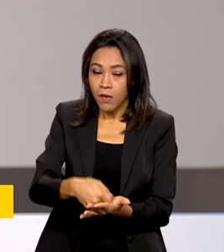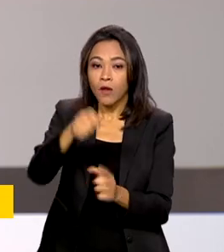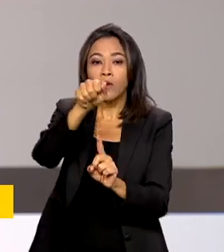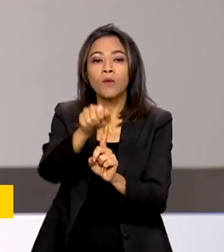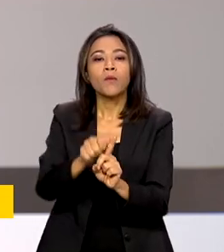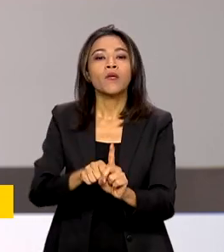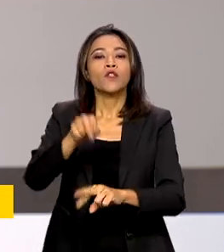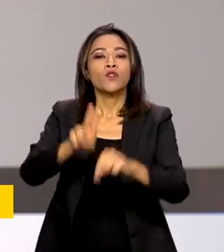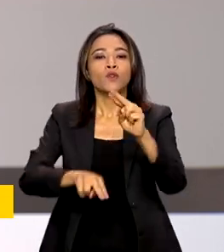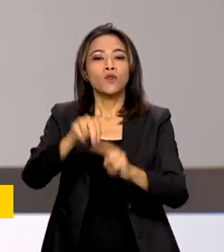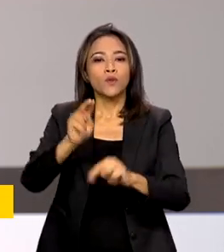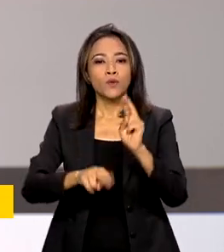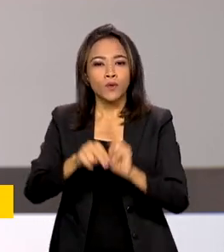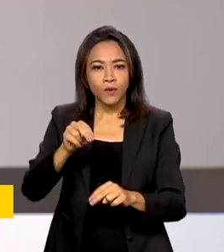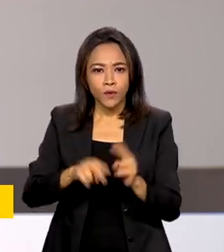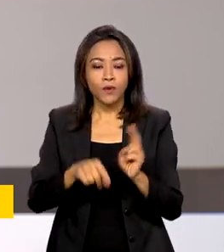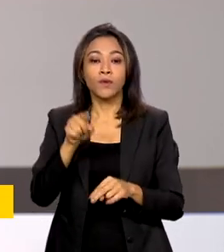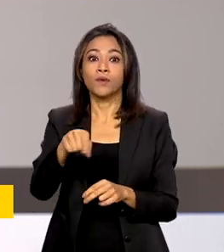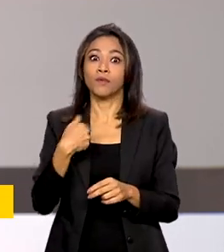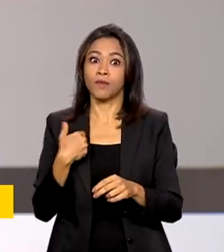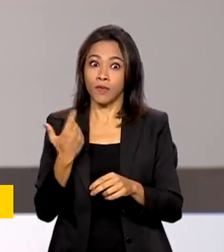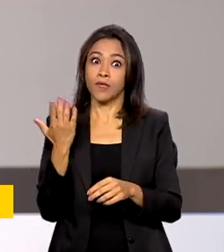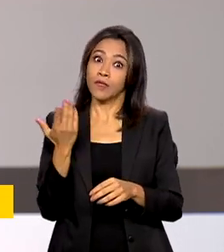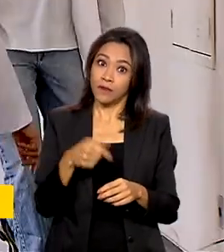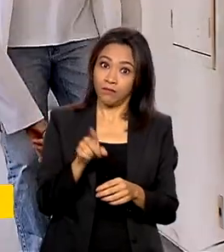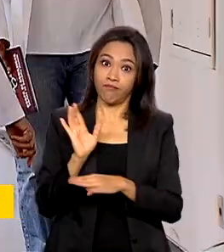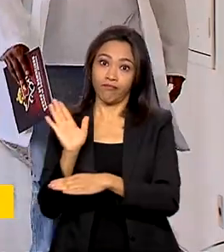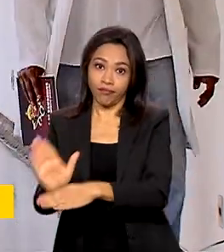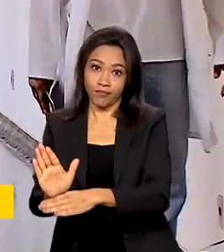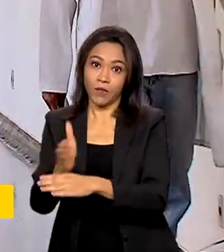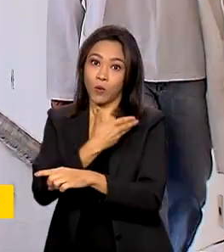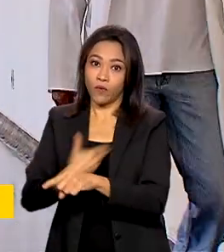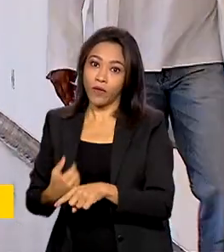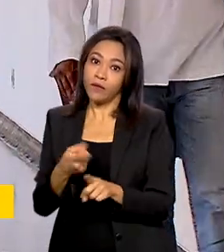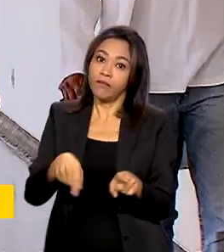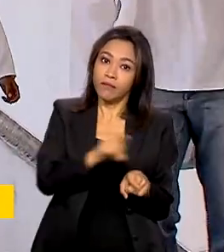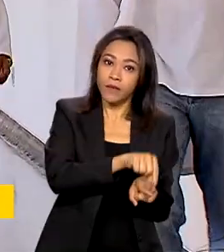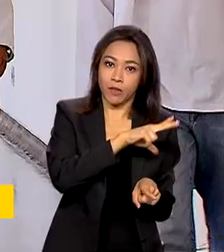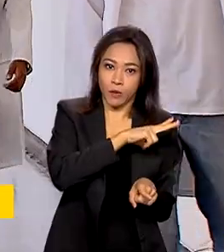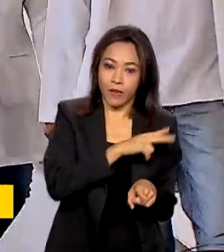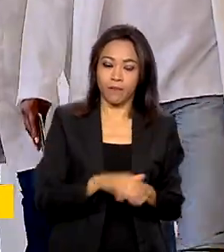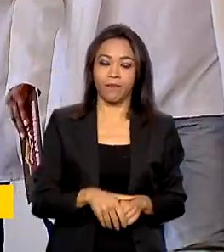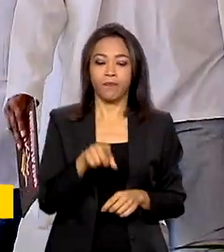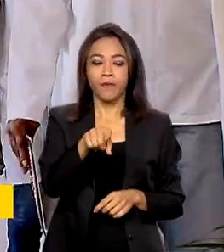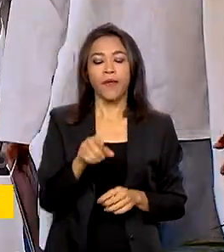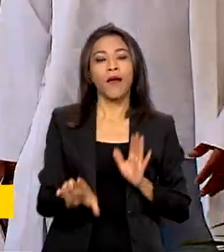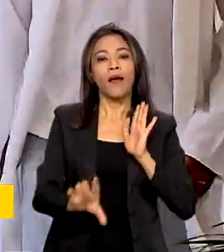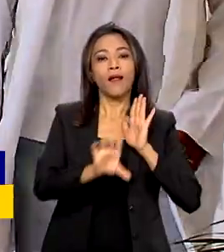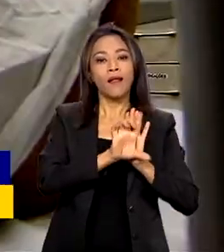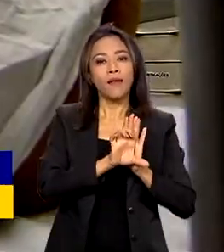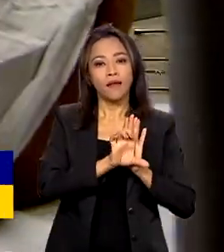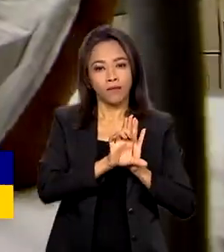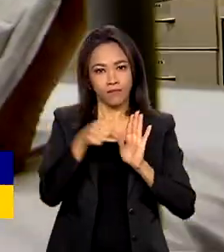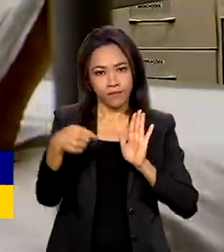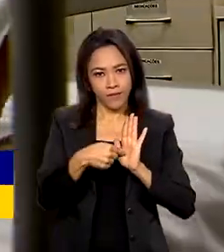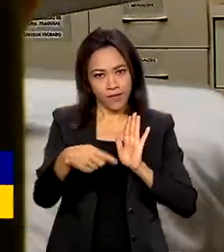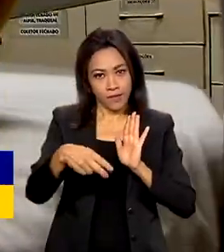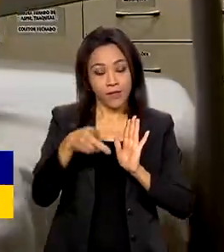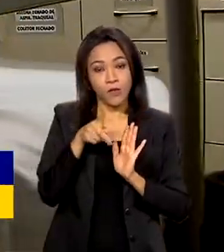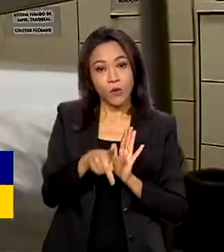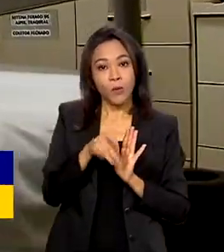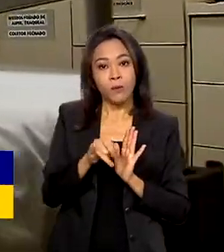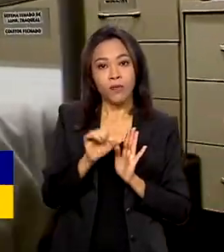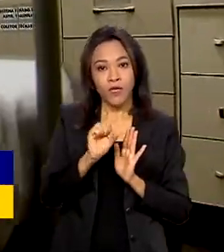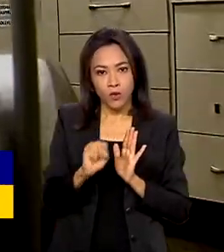milhões de profissionais do setor público e privado. A lei que estabelece o piso nacional da enfermagem distribuirá